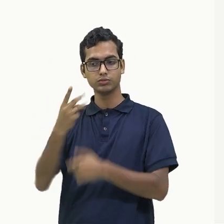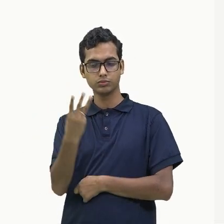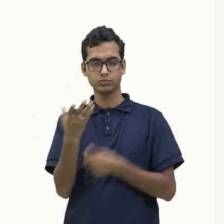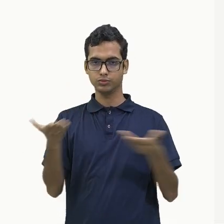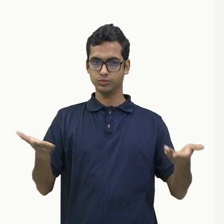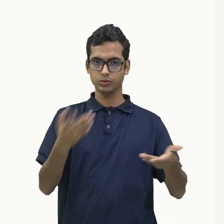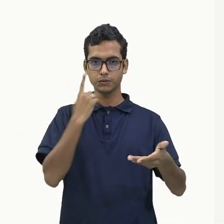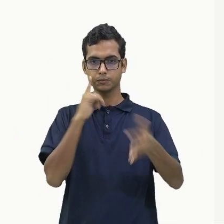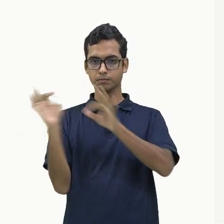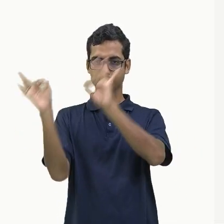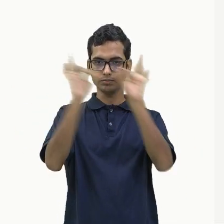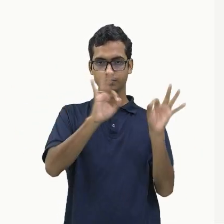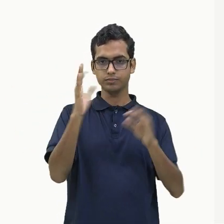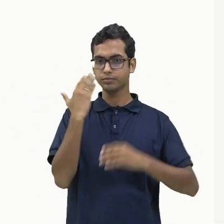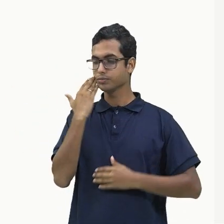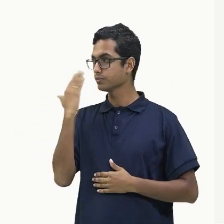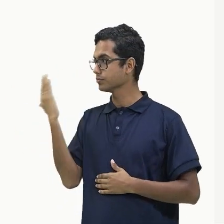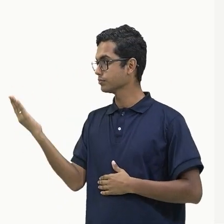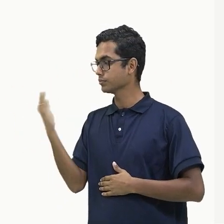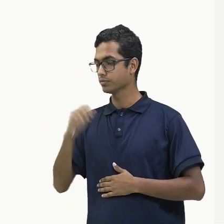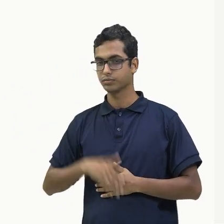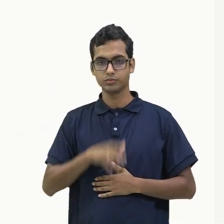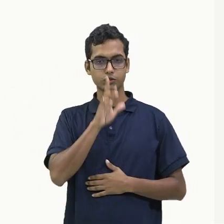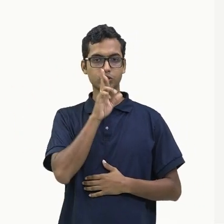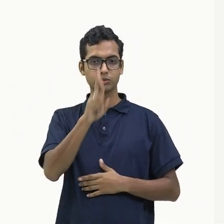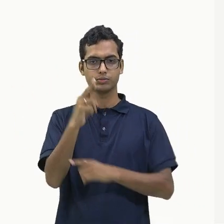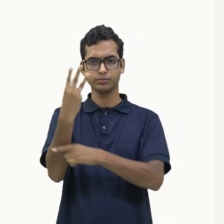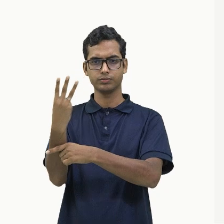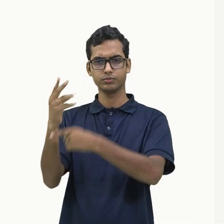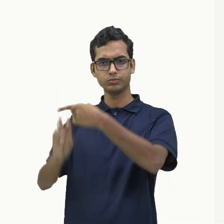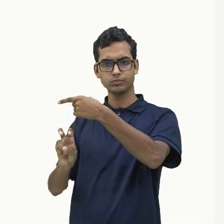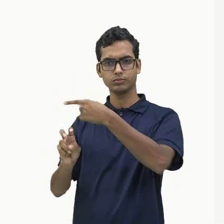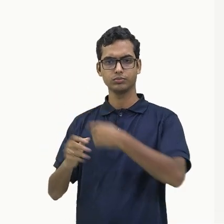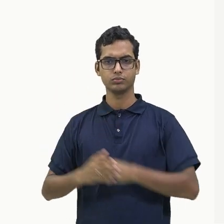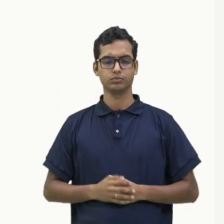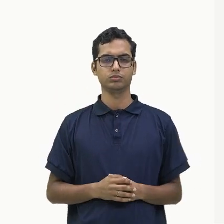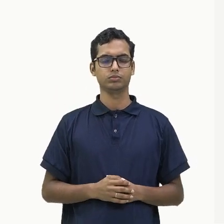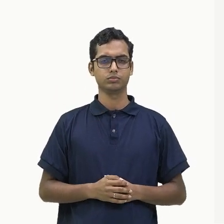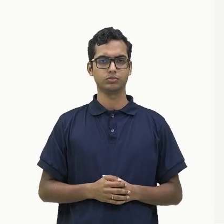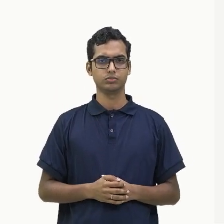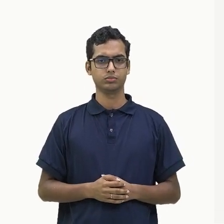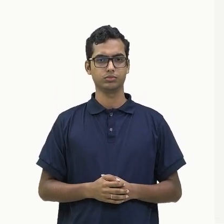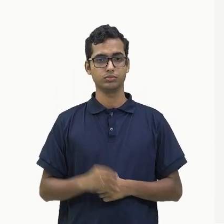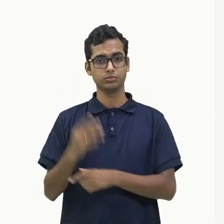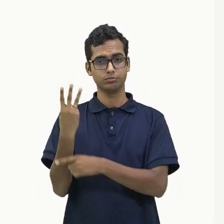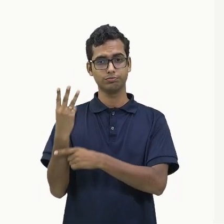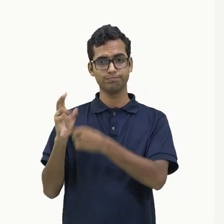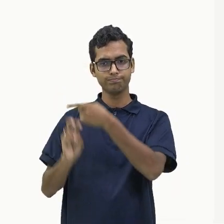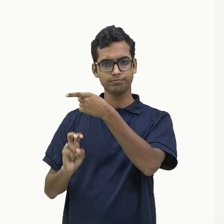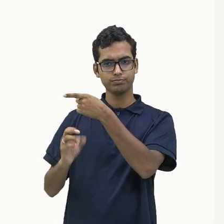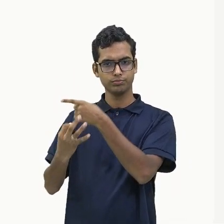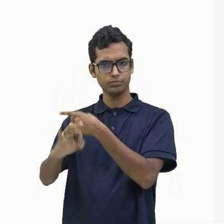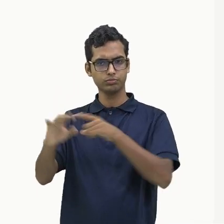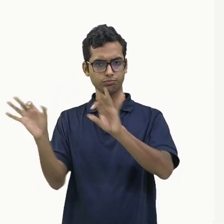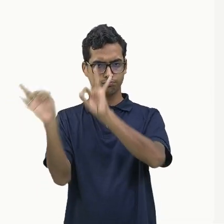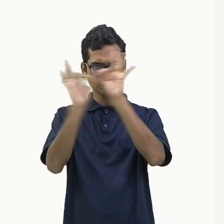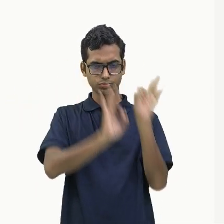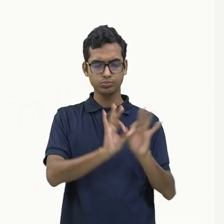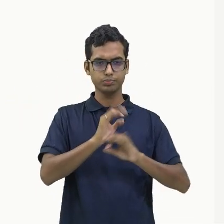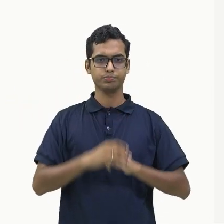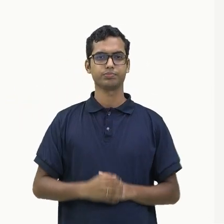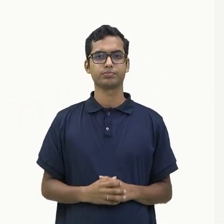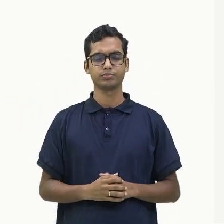dividir 9 por 3, que vai dar 3. E 15 dividido por 3, que vai dar 5. Ou seja,